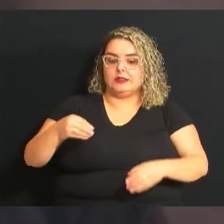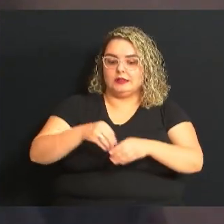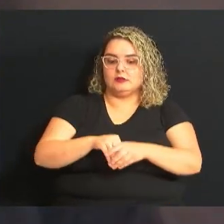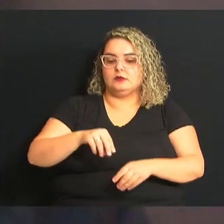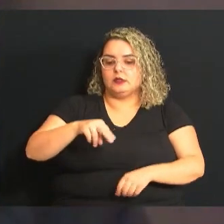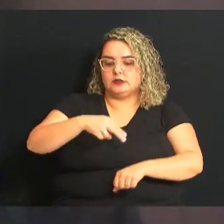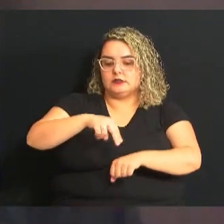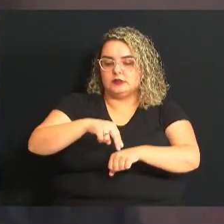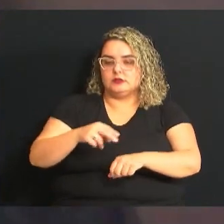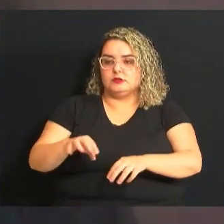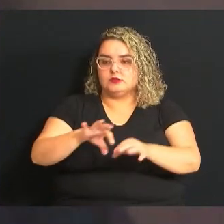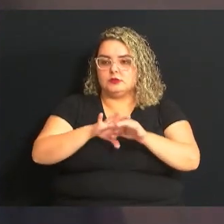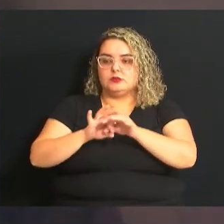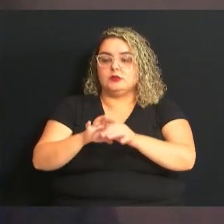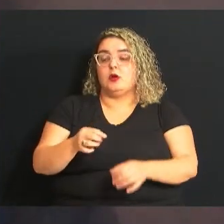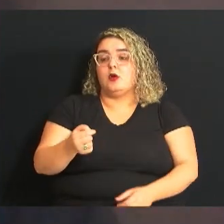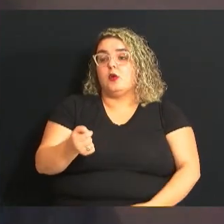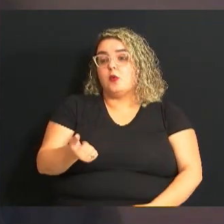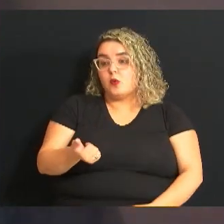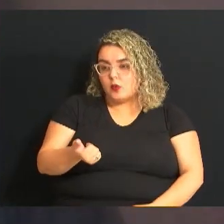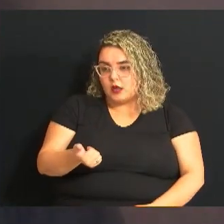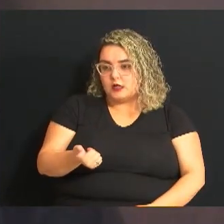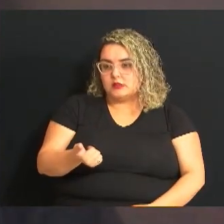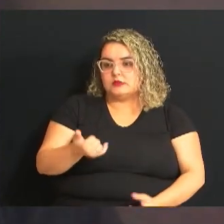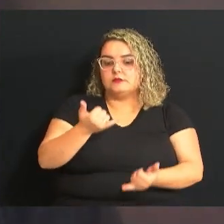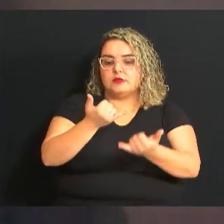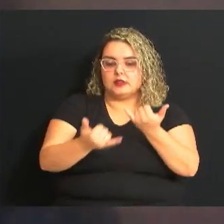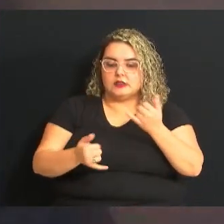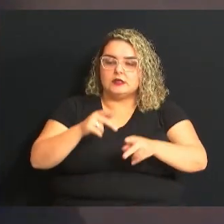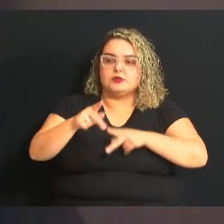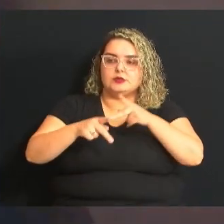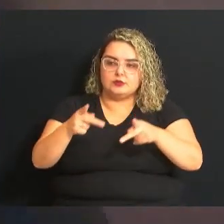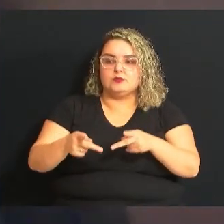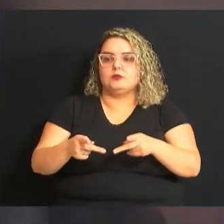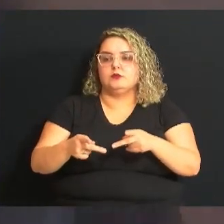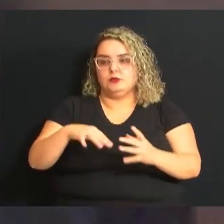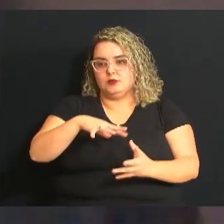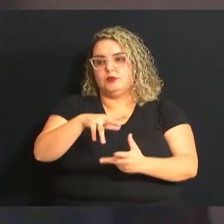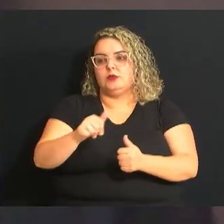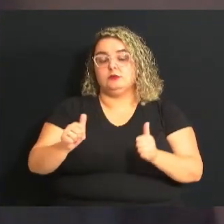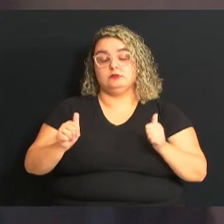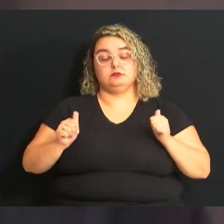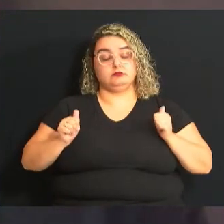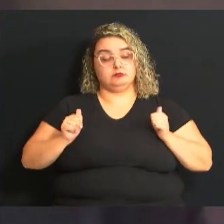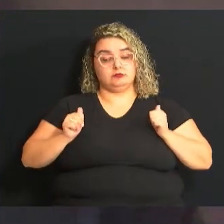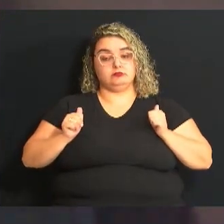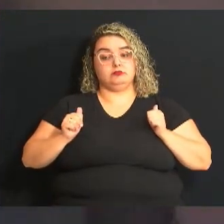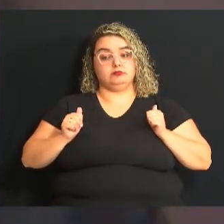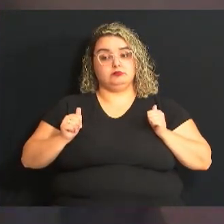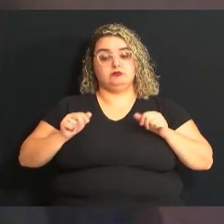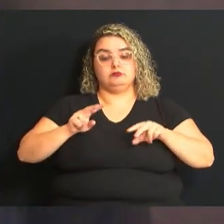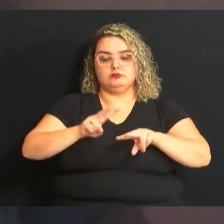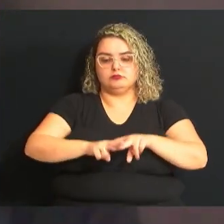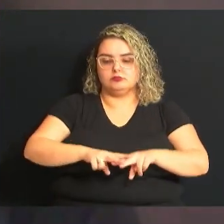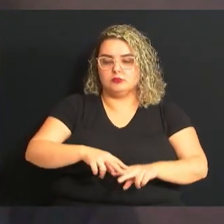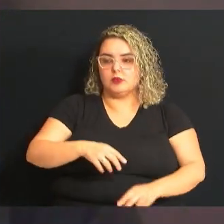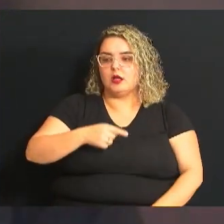impositiva, não pode ser naquela frase que o pessoal fala no mundo mais corporativo de top-down, né? Ela tem que ser uma